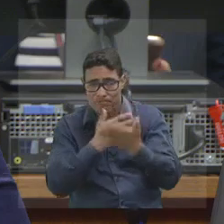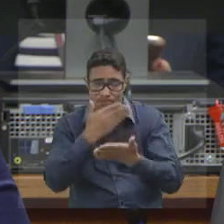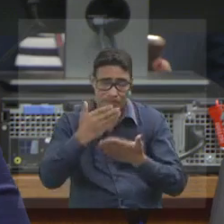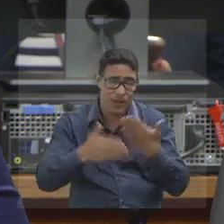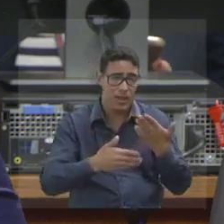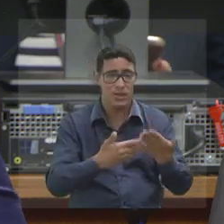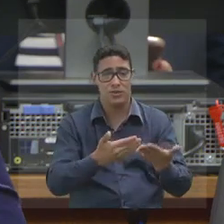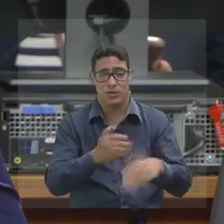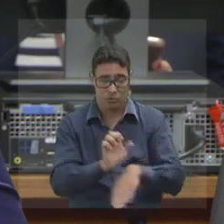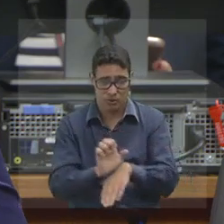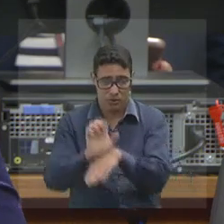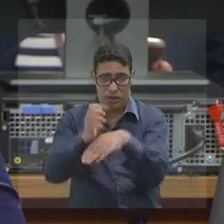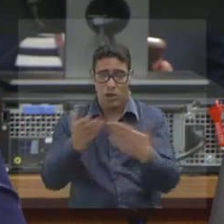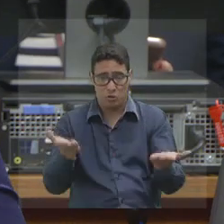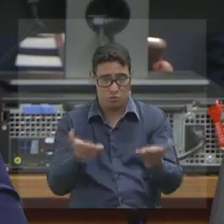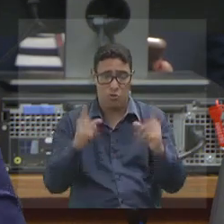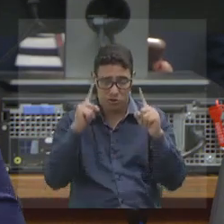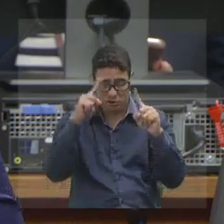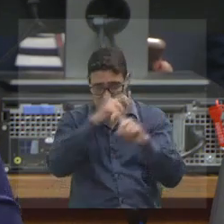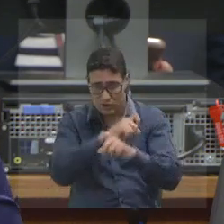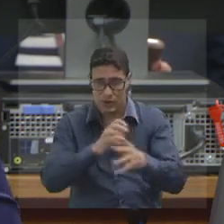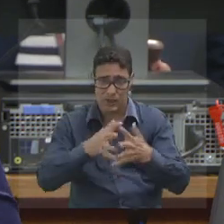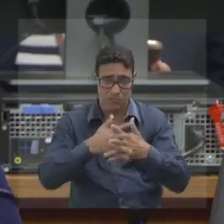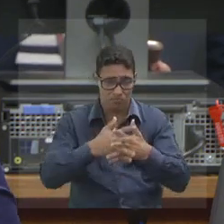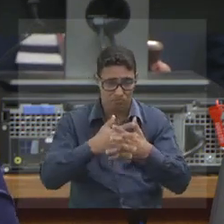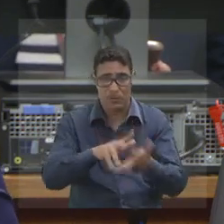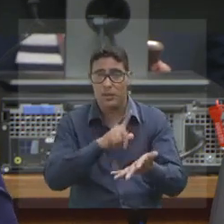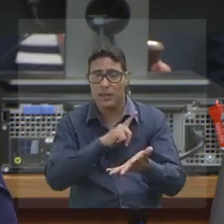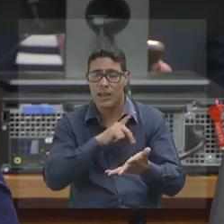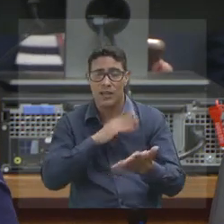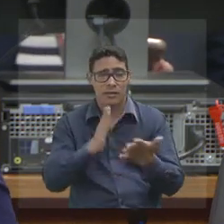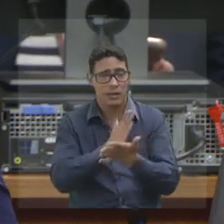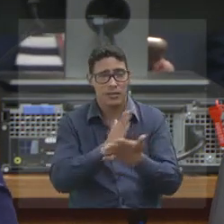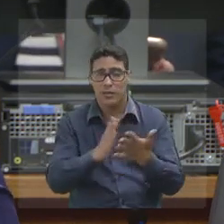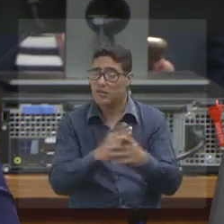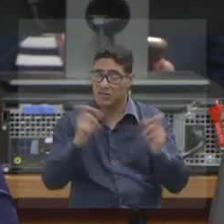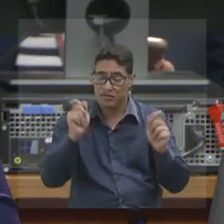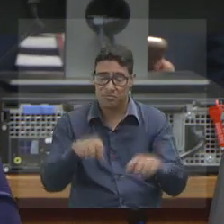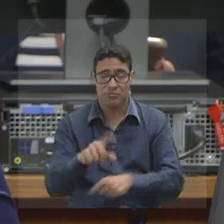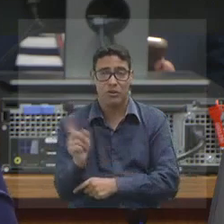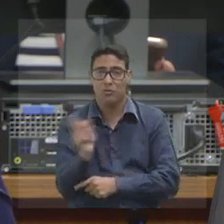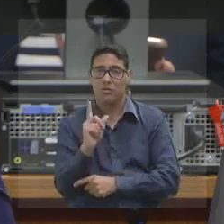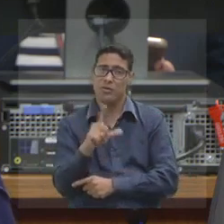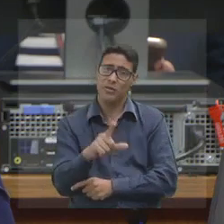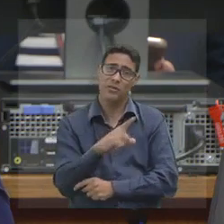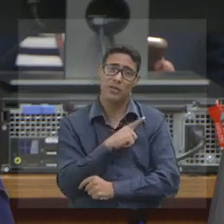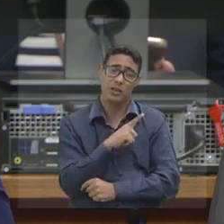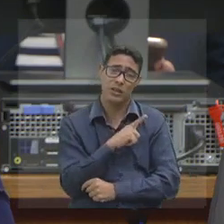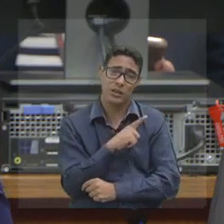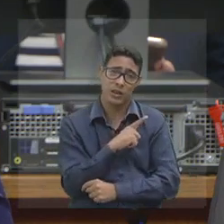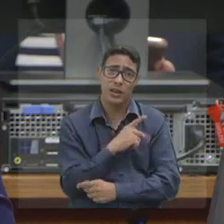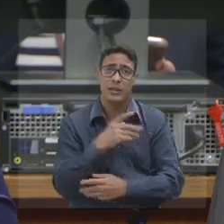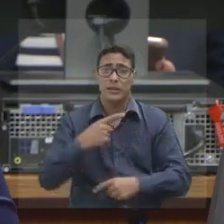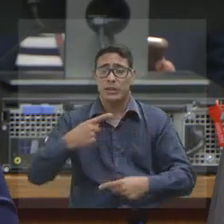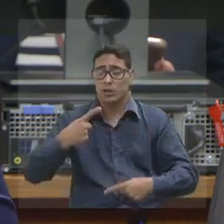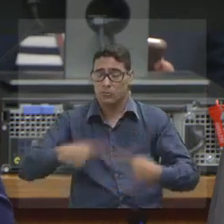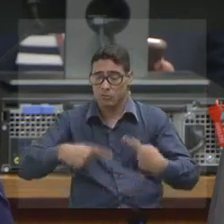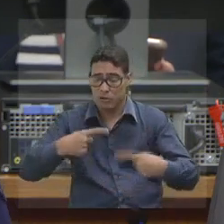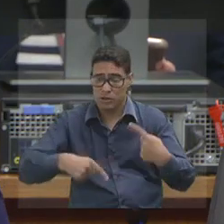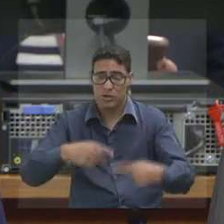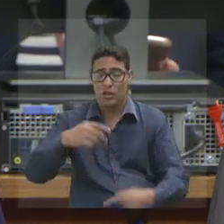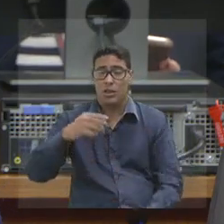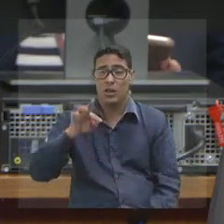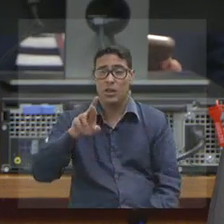se encontra né Nem sempre é possível você ter uma uma política tributária